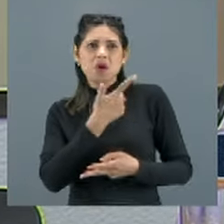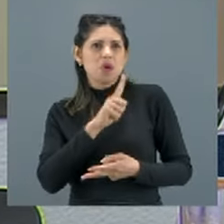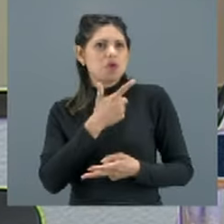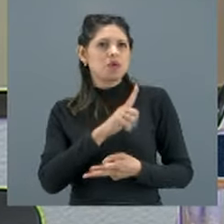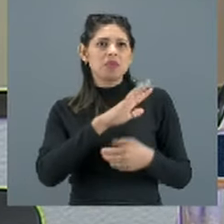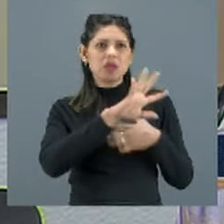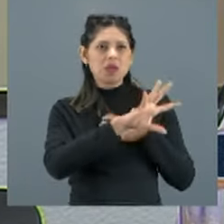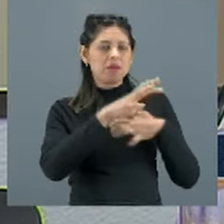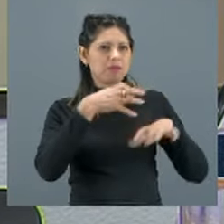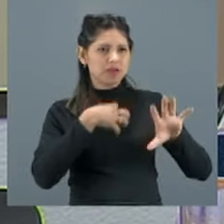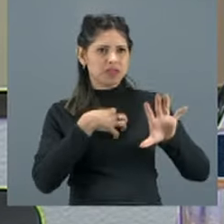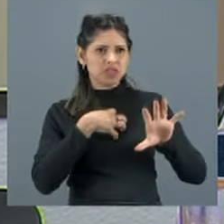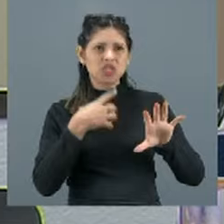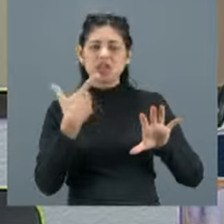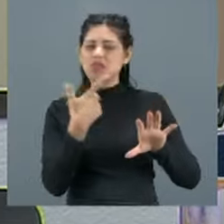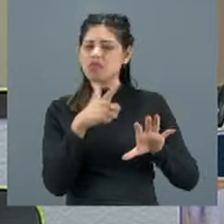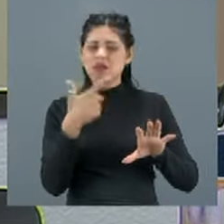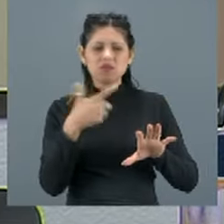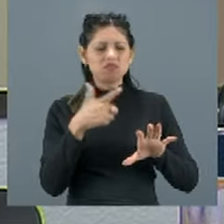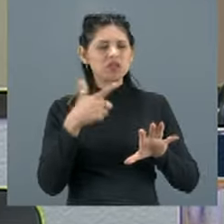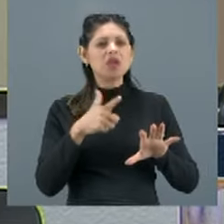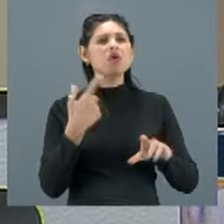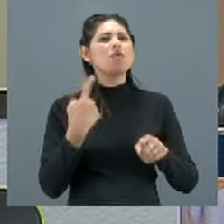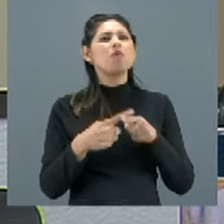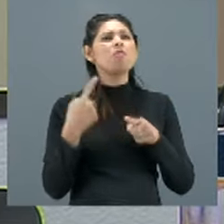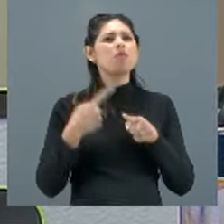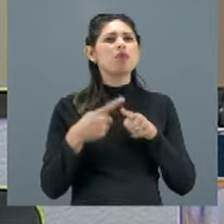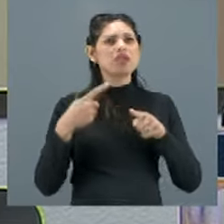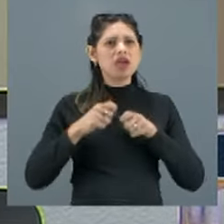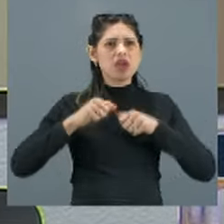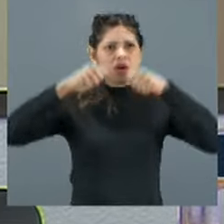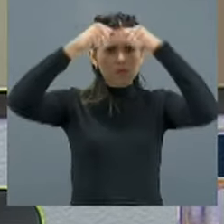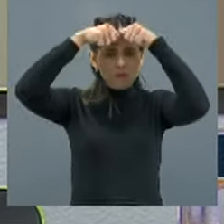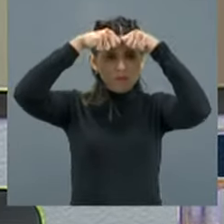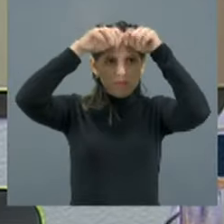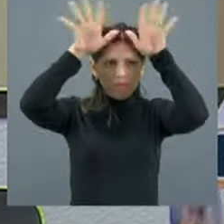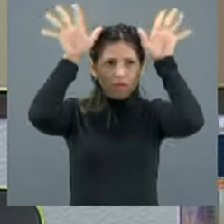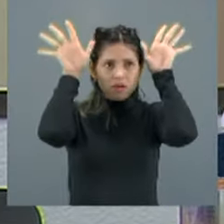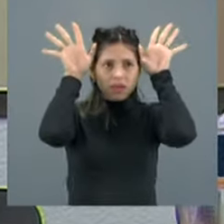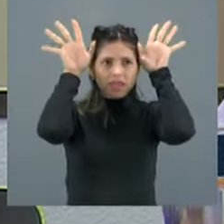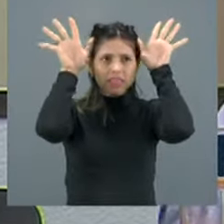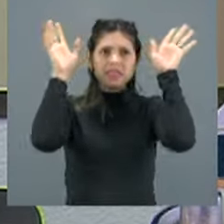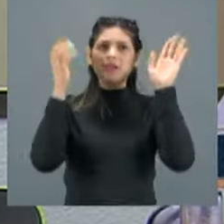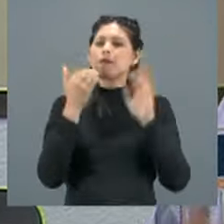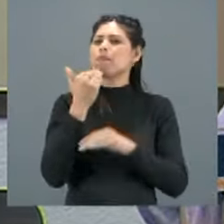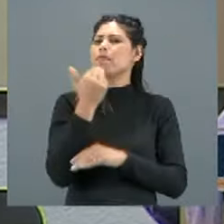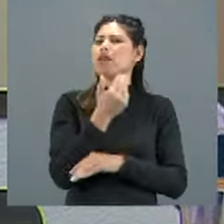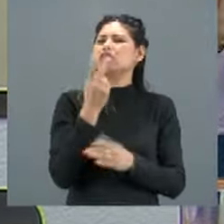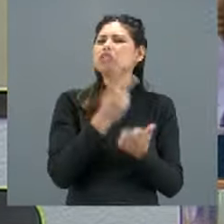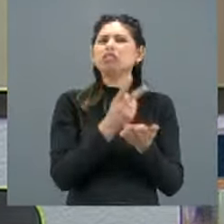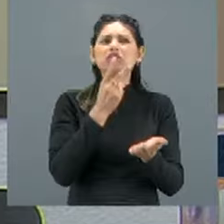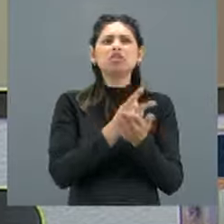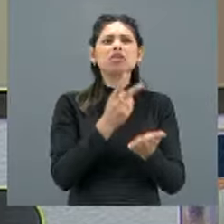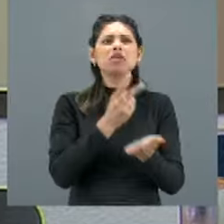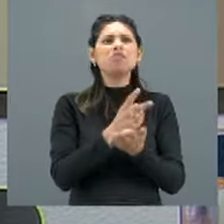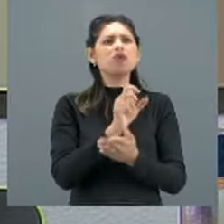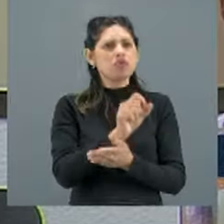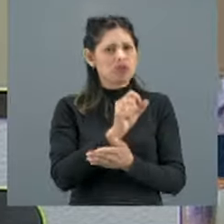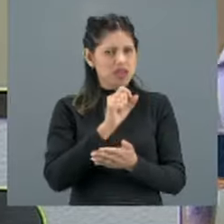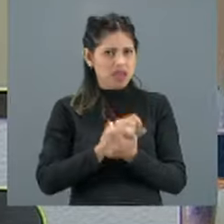para o cacique. O cacique tem que solicitar a regional, da aldeia. Se